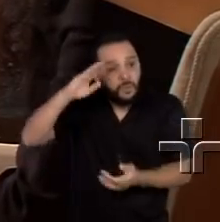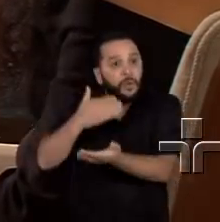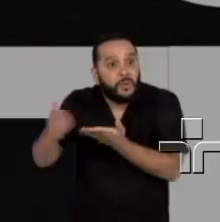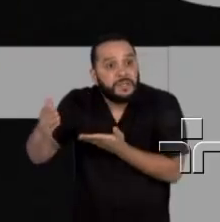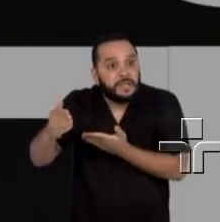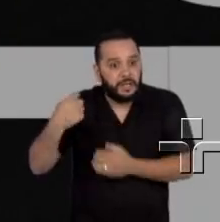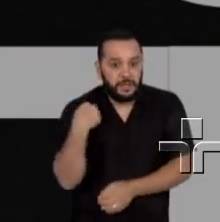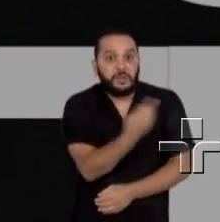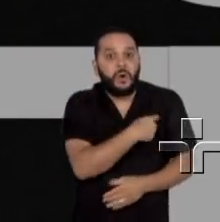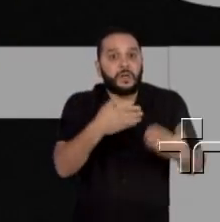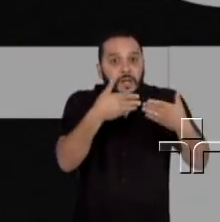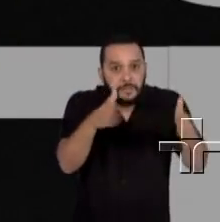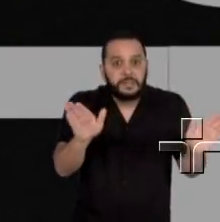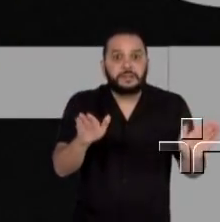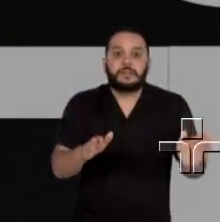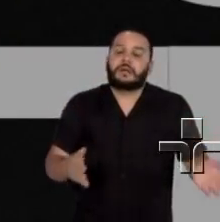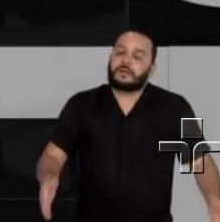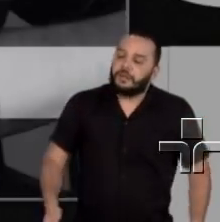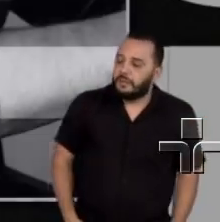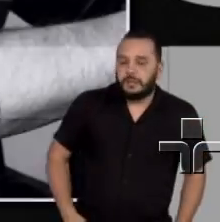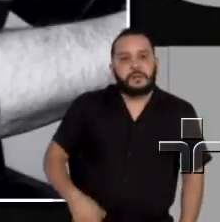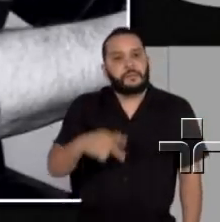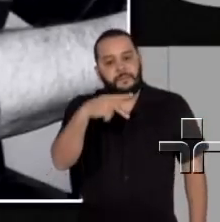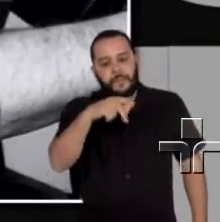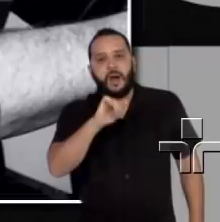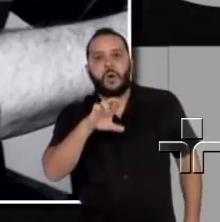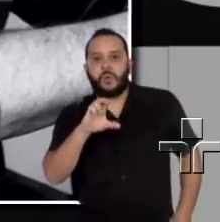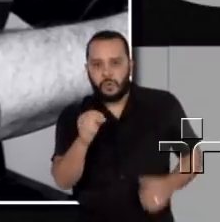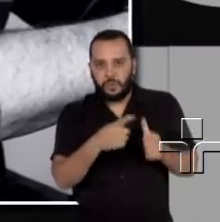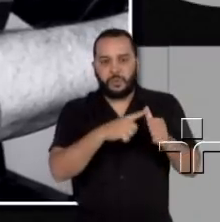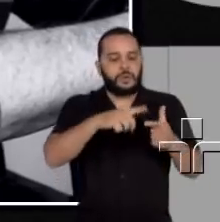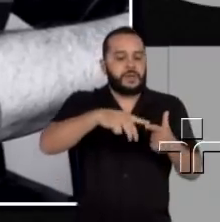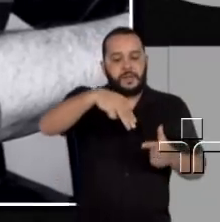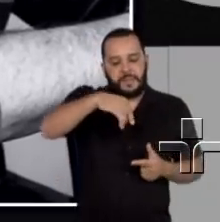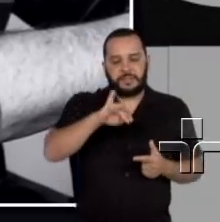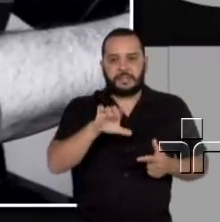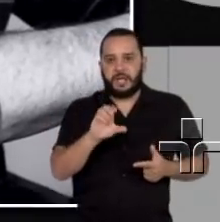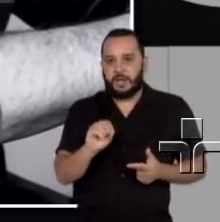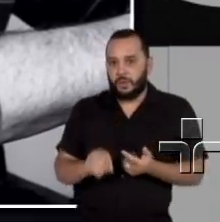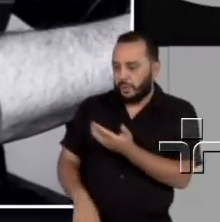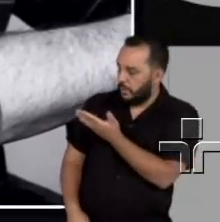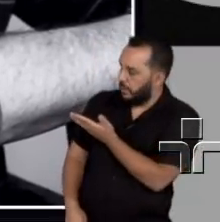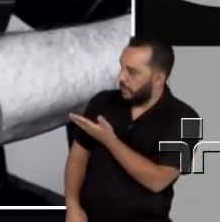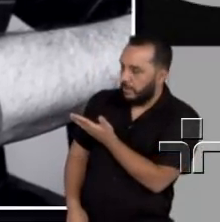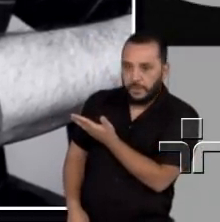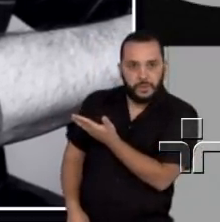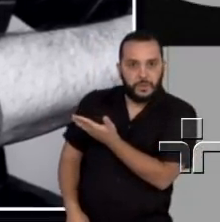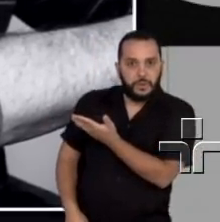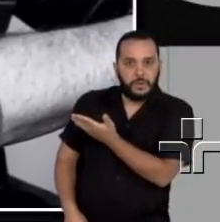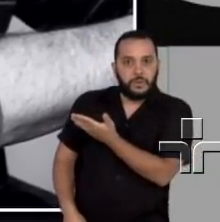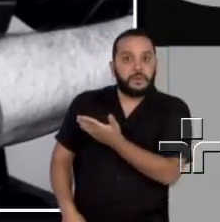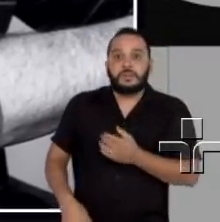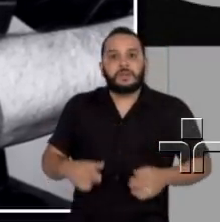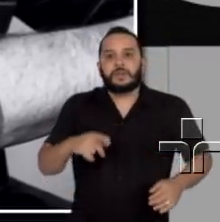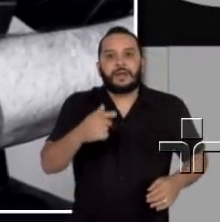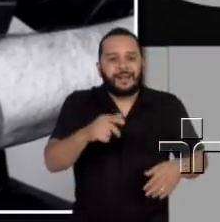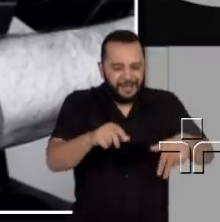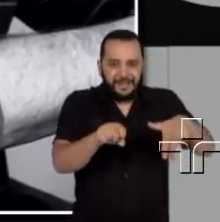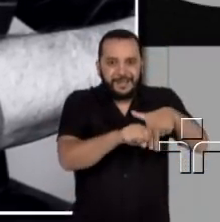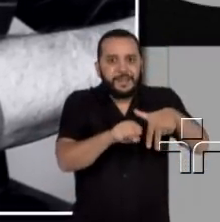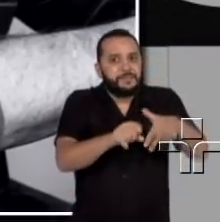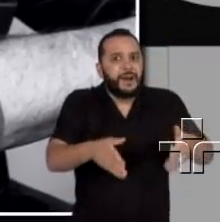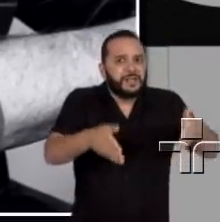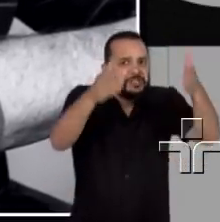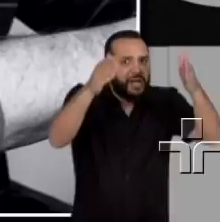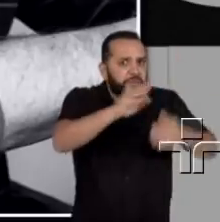Aí ficamos lá. Aí Paulo Betti e Marcelo Paiva vão lá para... Não era nem embaixada que tinha no Brasil, era um consulado,